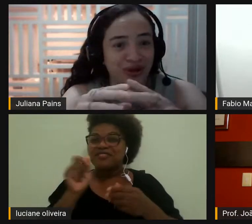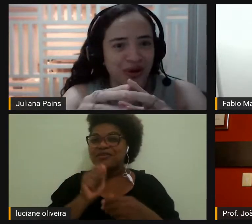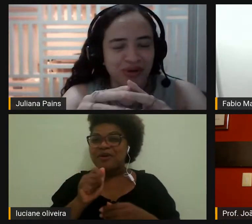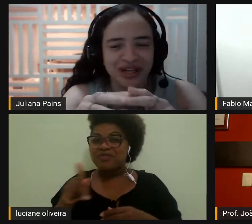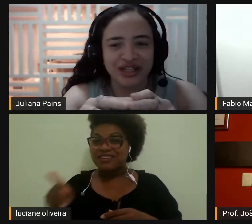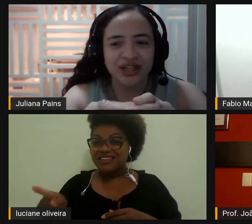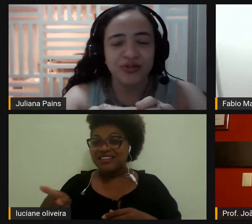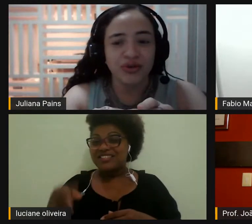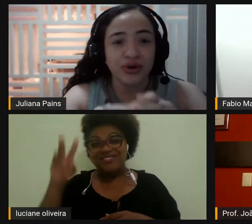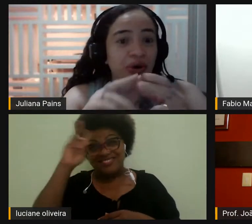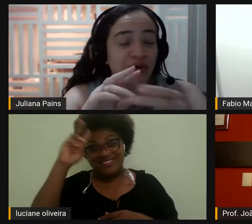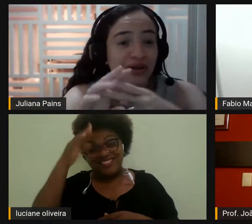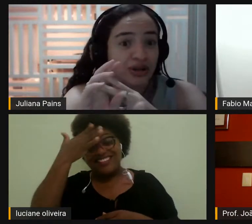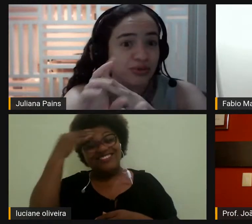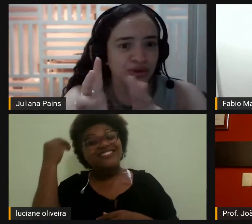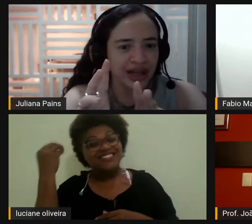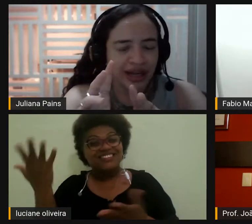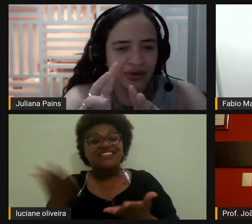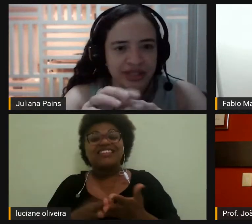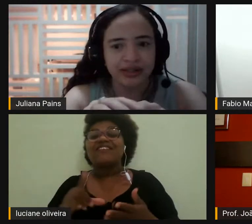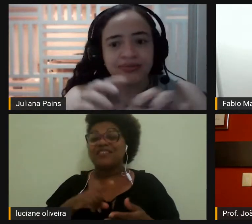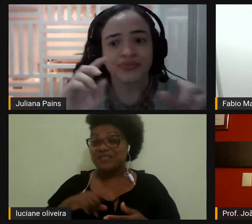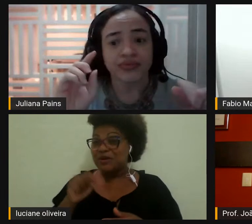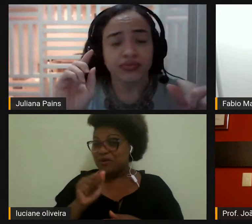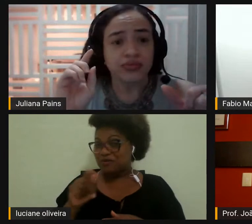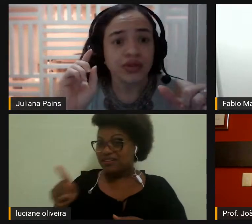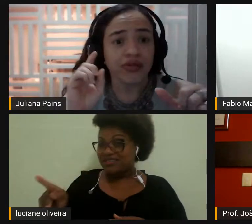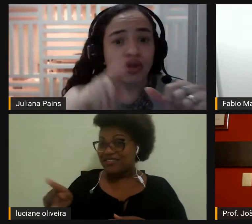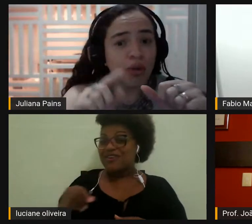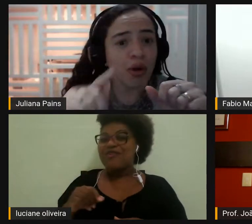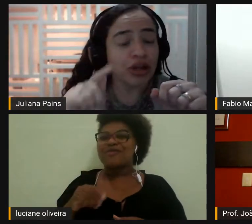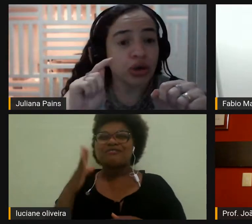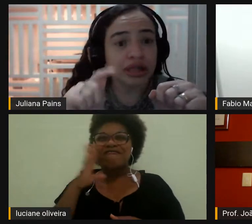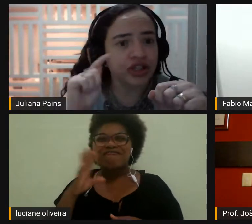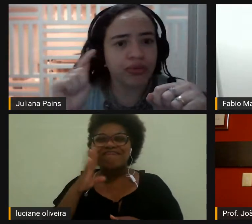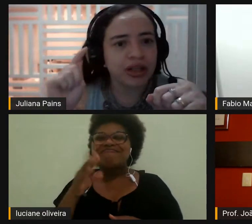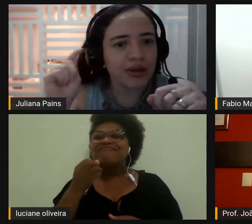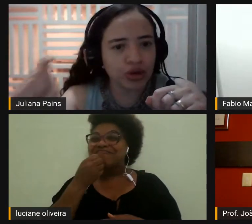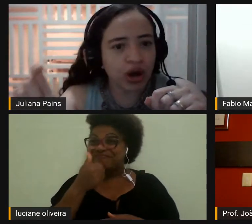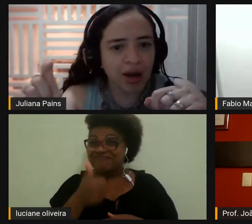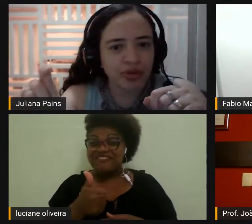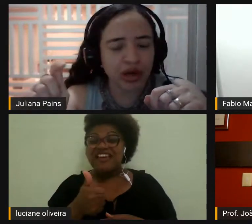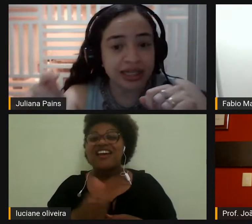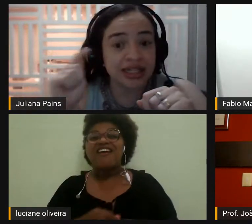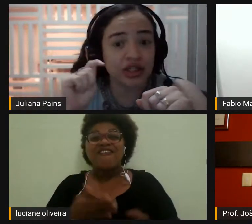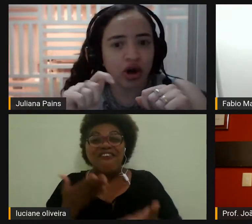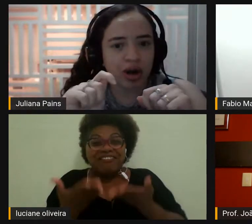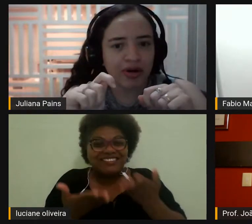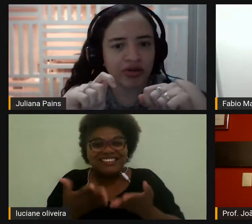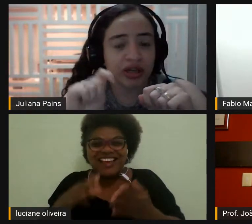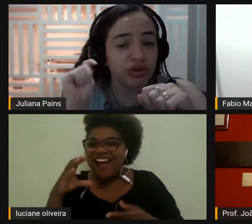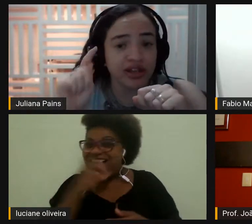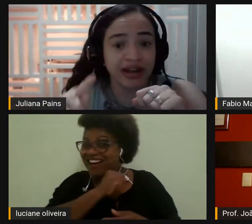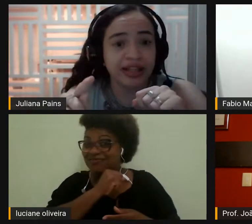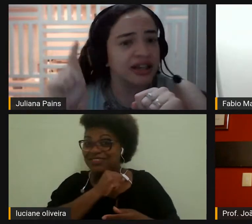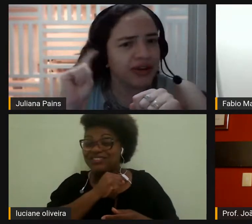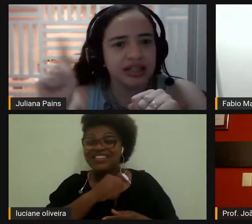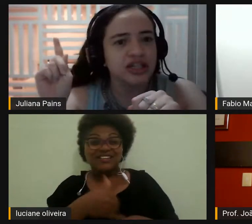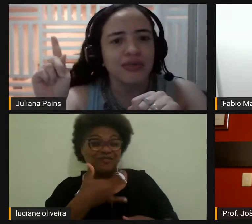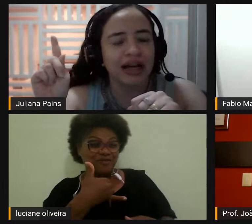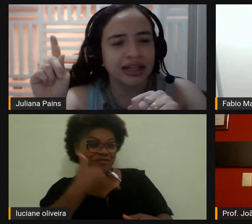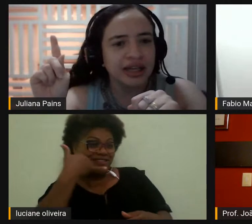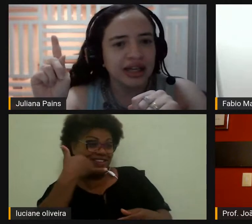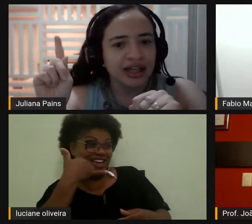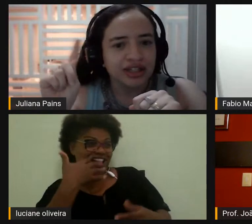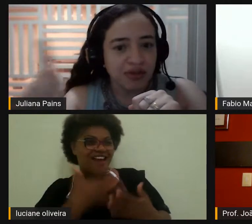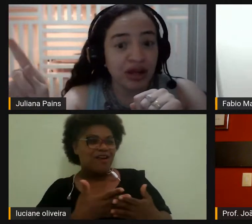eu tenho o aplicativo e uma coisa que eu acho muito legal assim normalmente o atendimento é muito rápido às vezes toca para você quando você